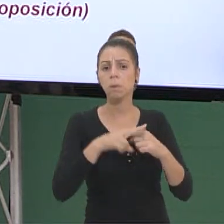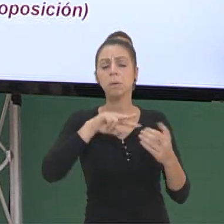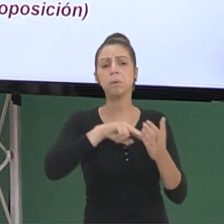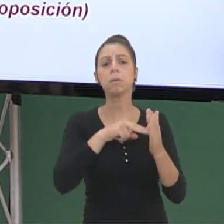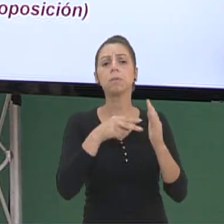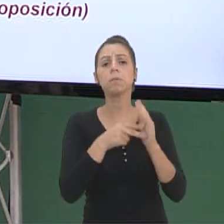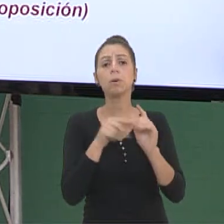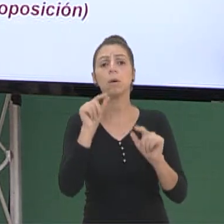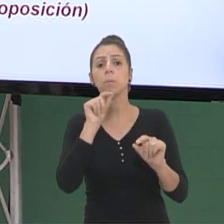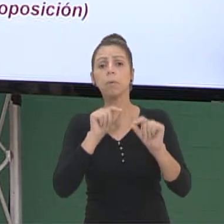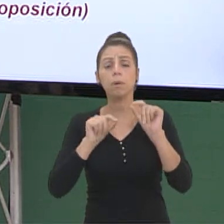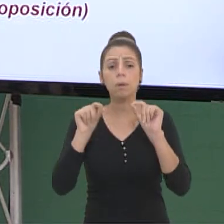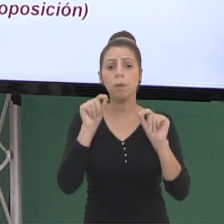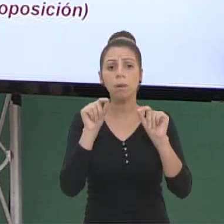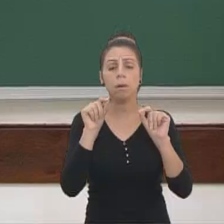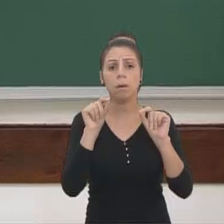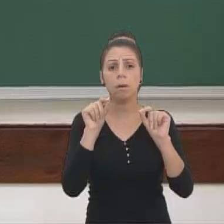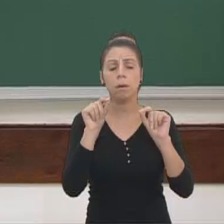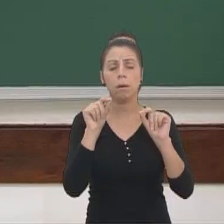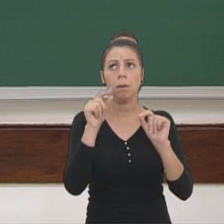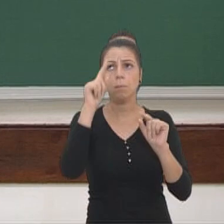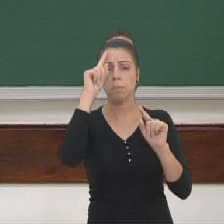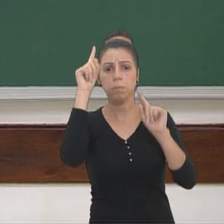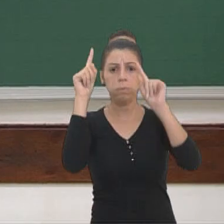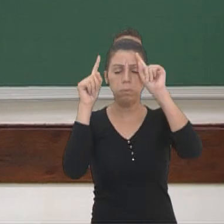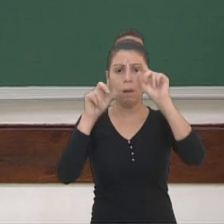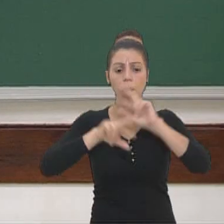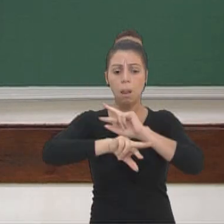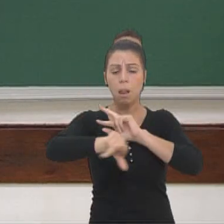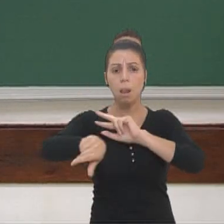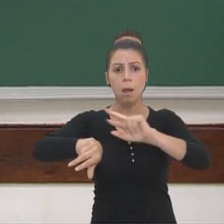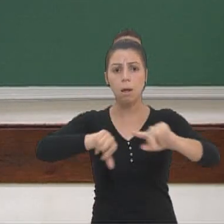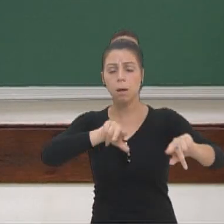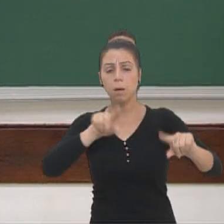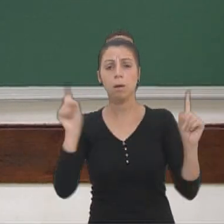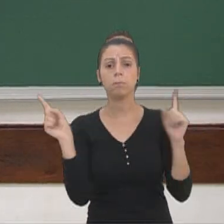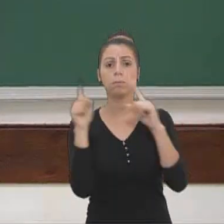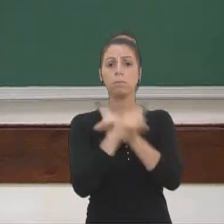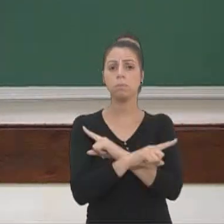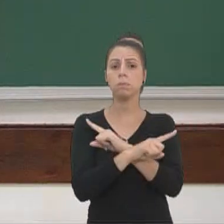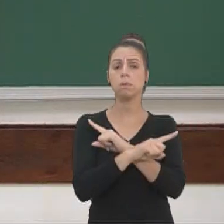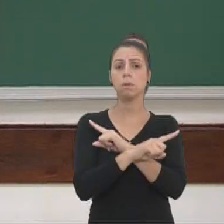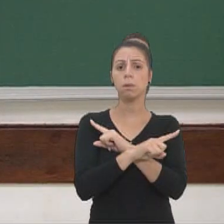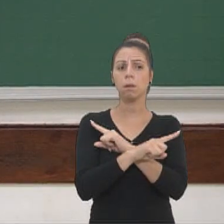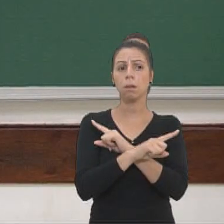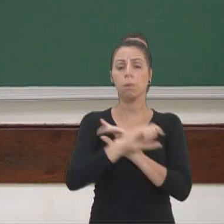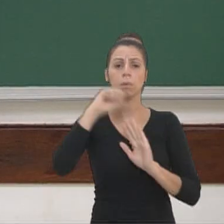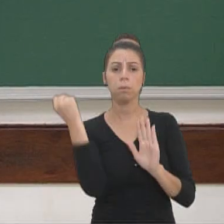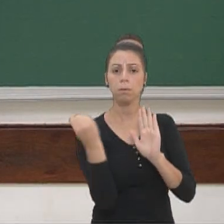de jogo, um jogo de ideias, uma oposição,